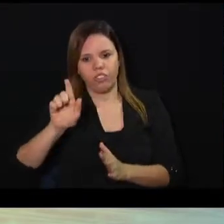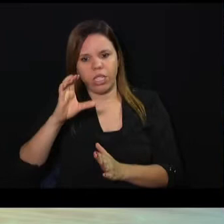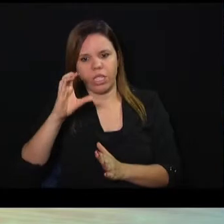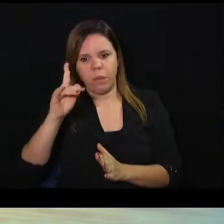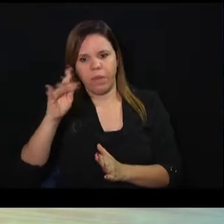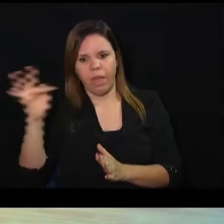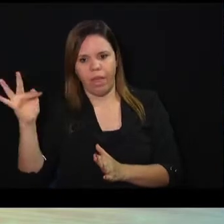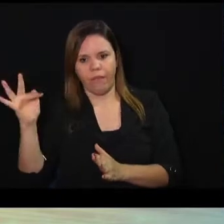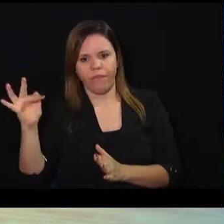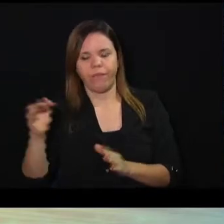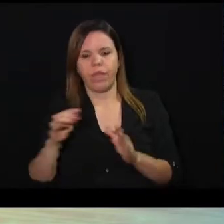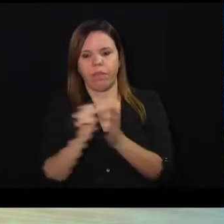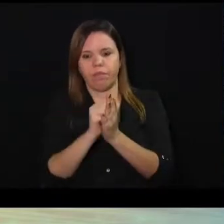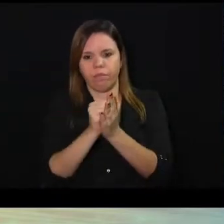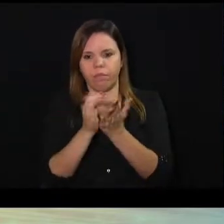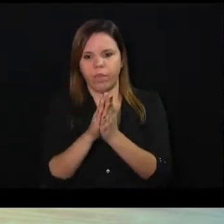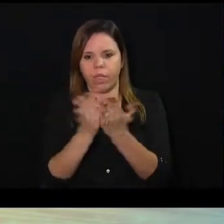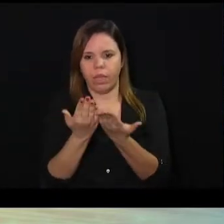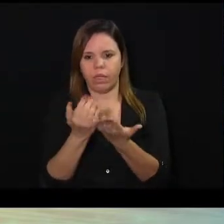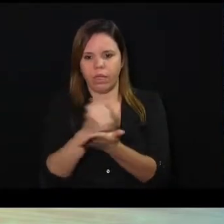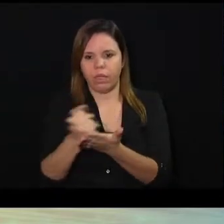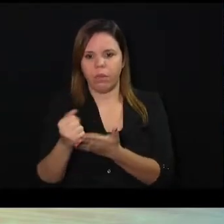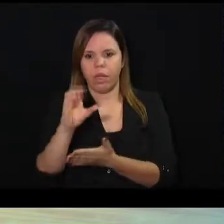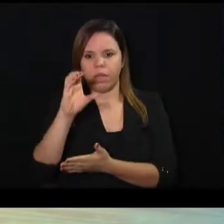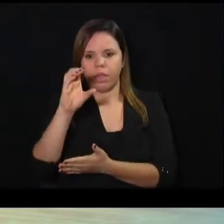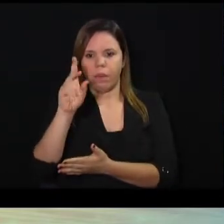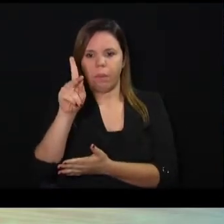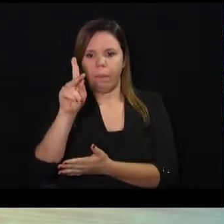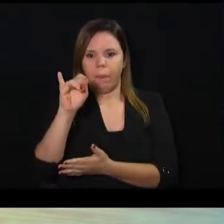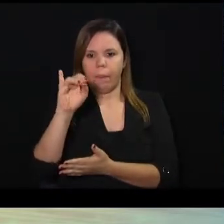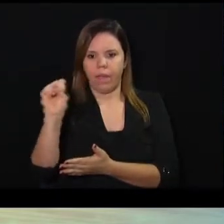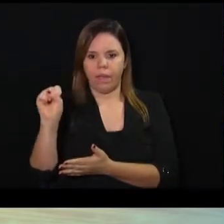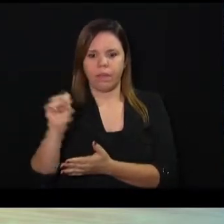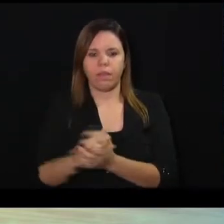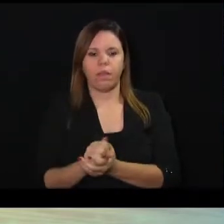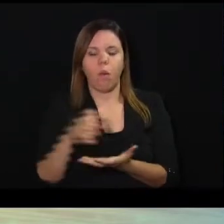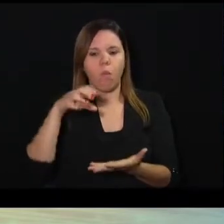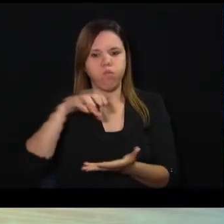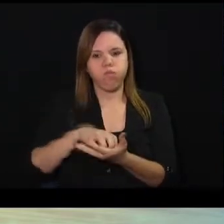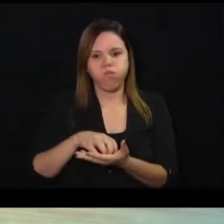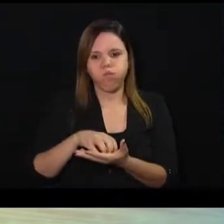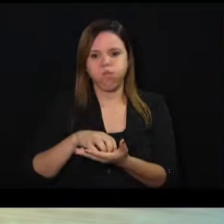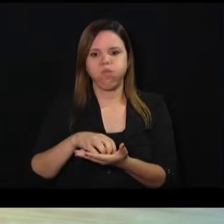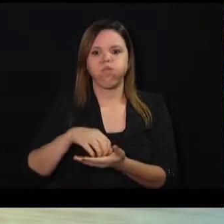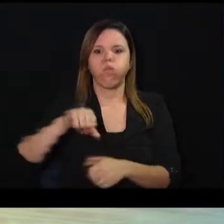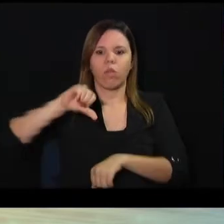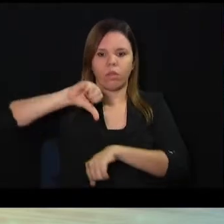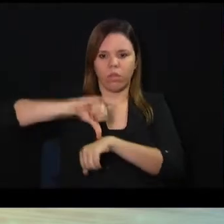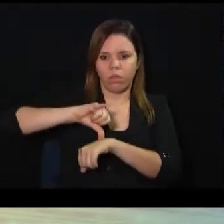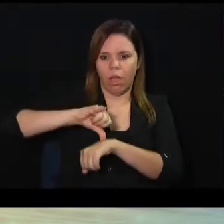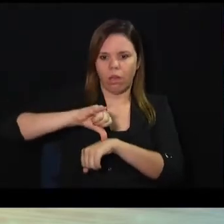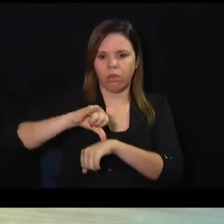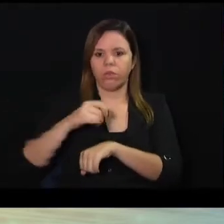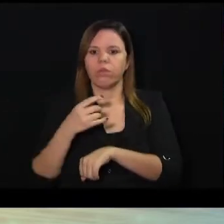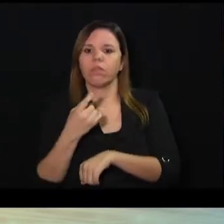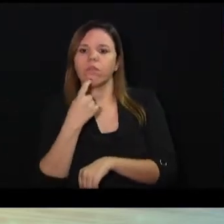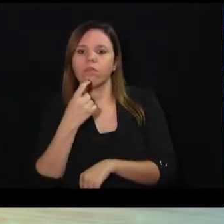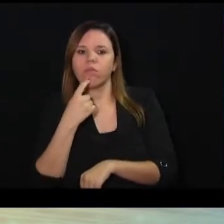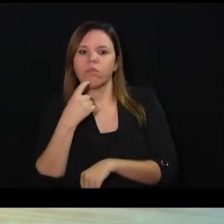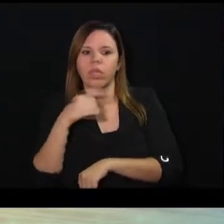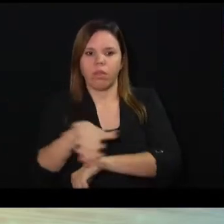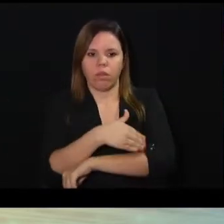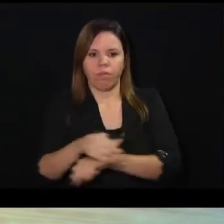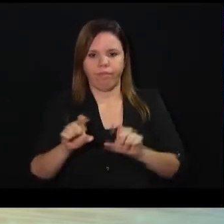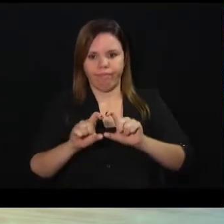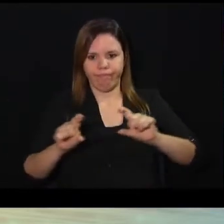carteira de trabalho eo número do pis a unidade centro fica na avenida campos salles 427 já a